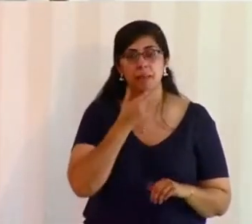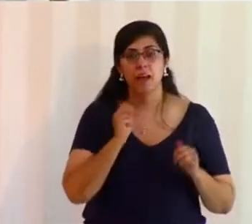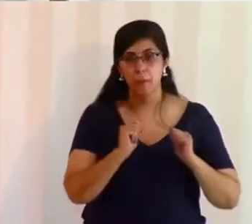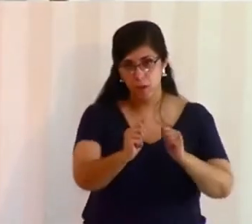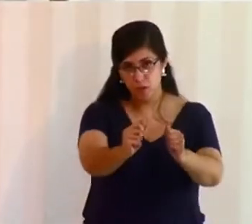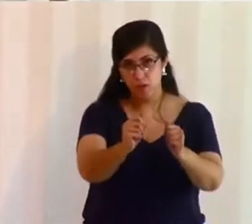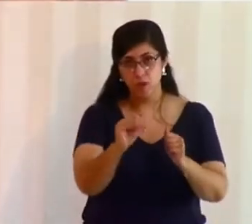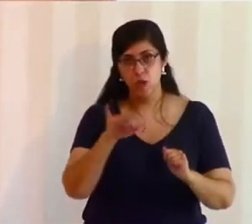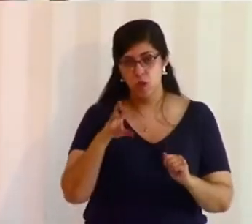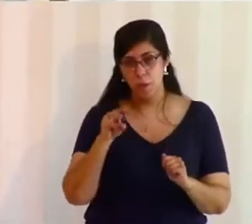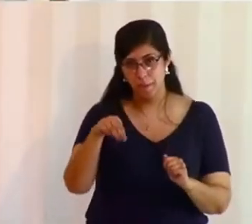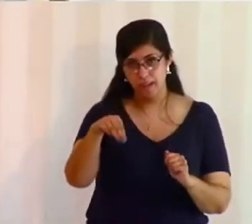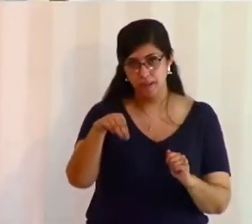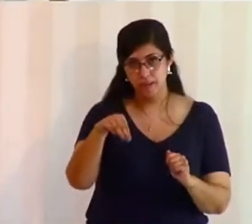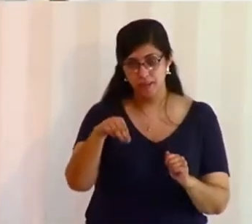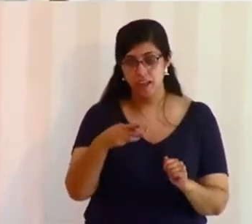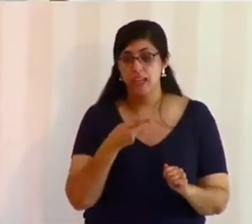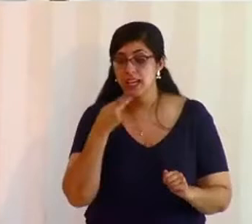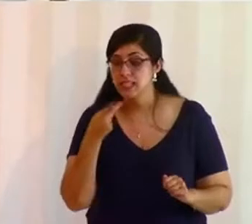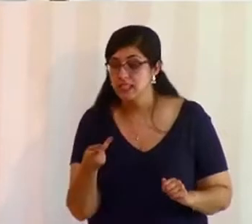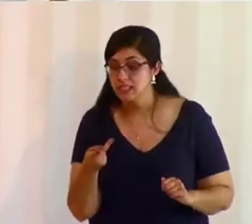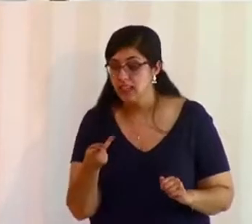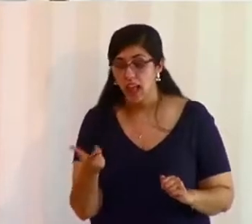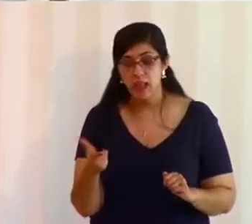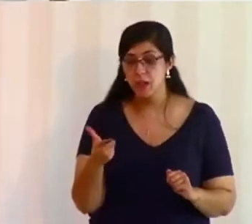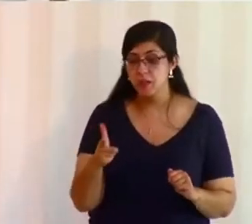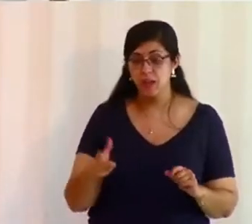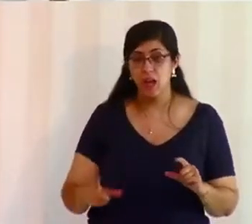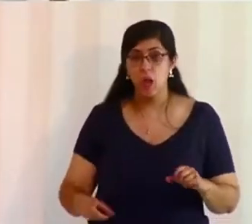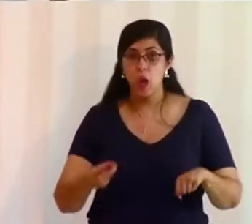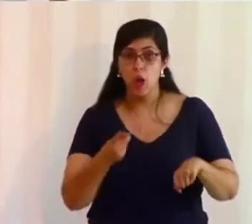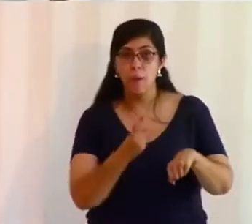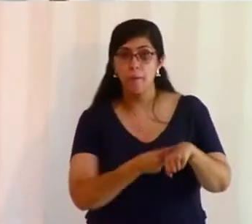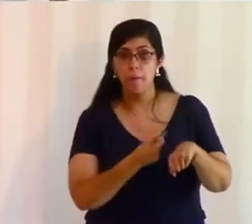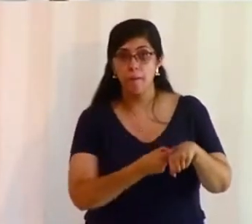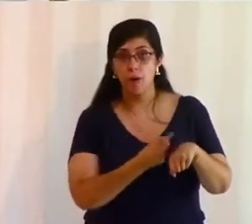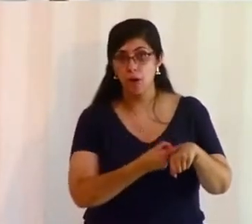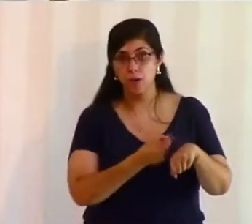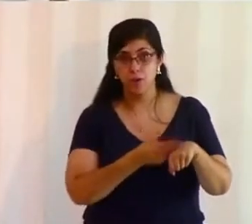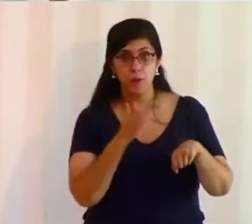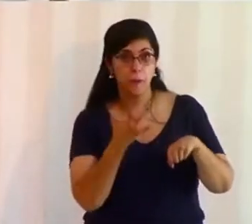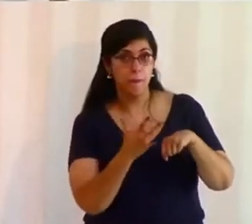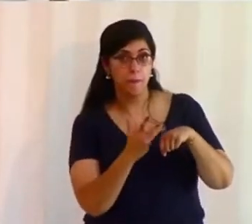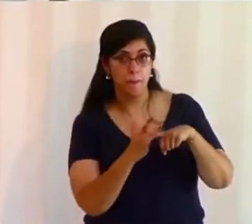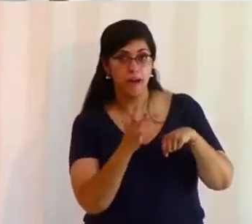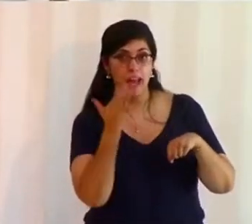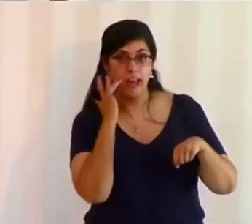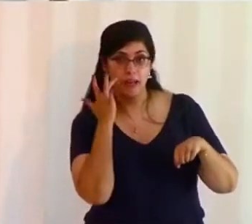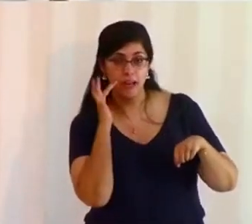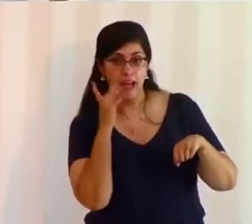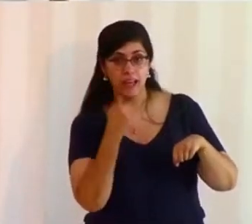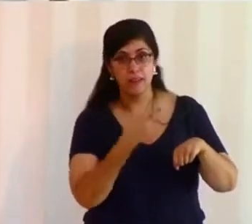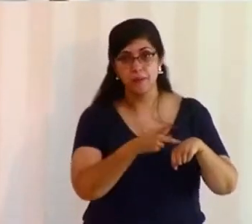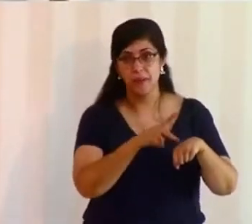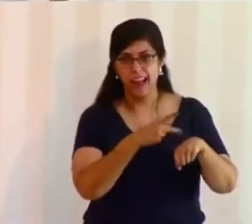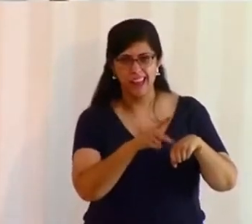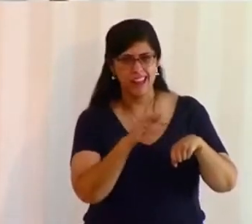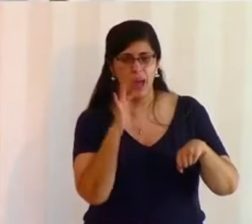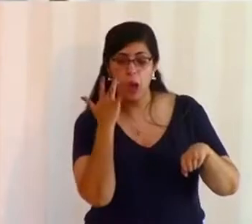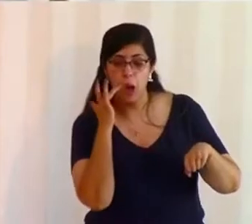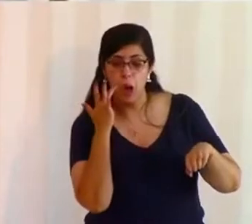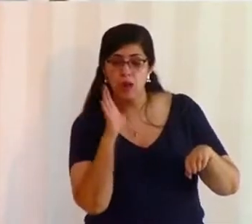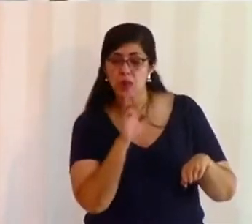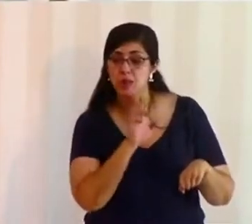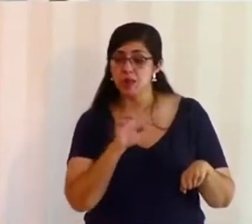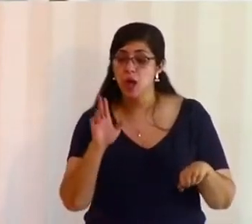de Jesus, levanta e anda. Não era usado assim o nome de Jesus, como a gente vê algumas pessoas falando por aí, ficam declarando, porque o nome de